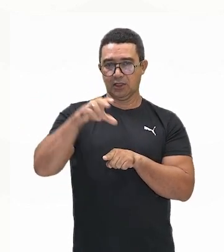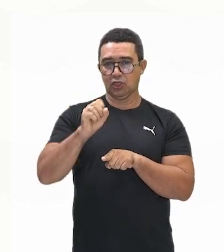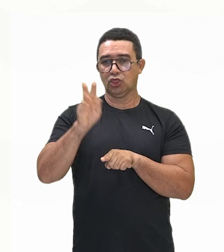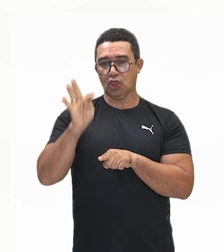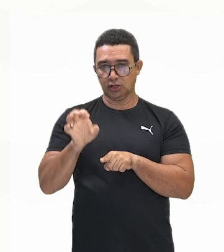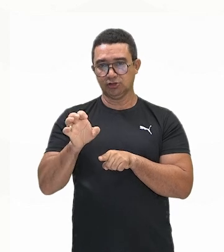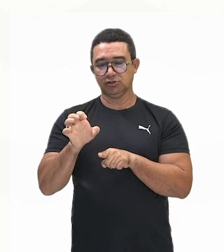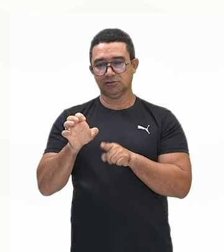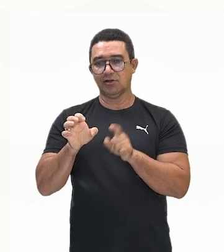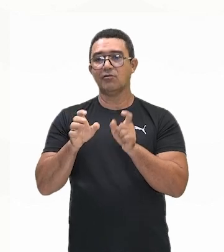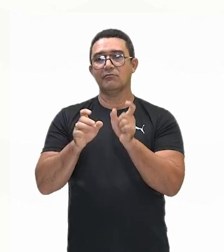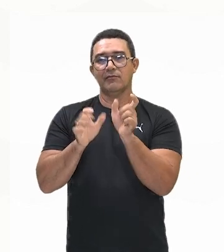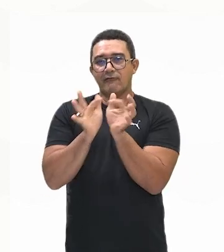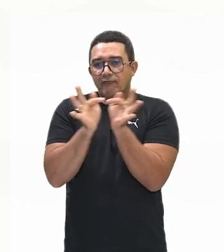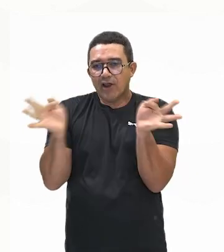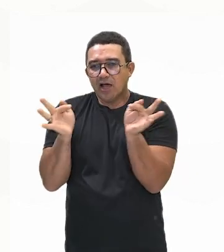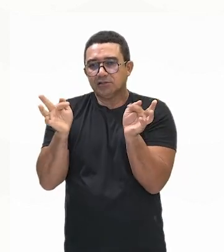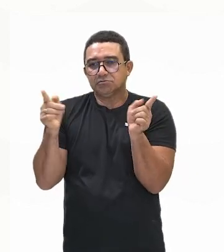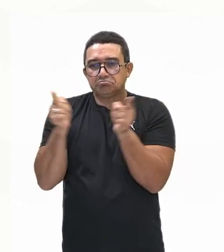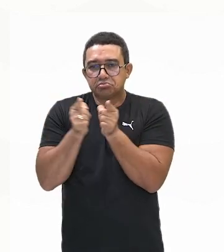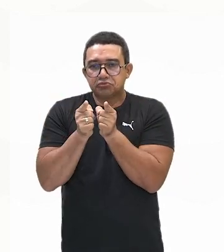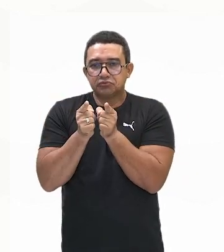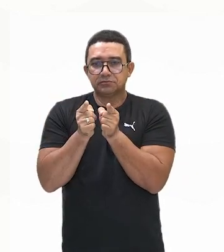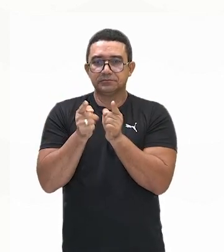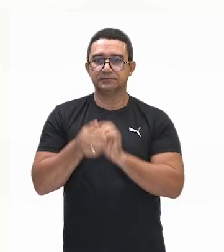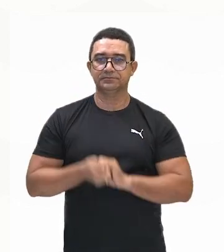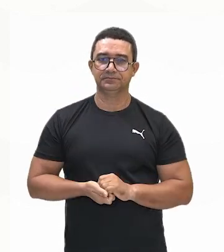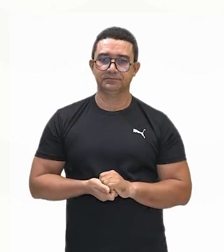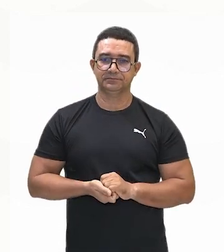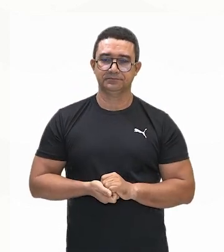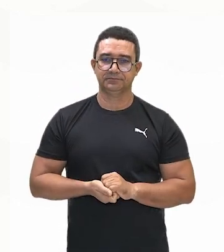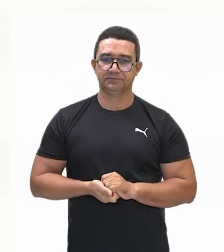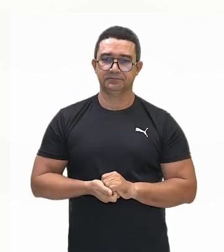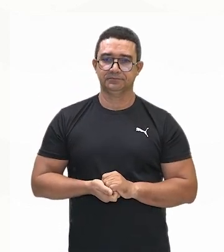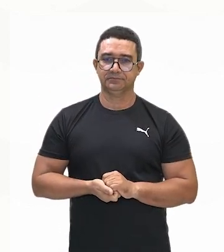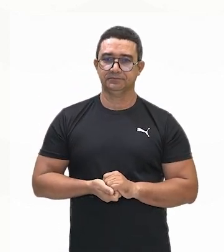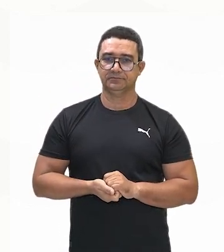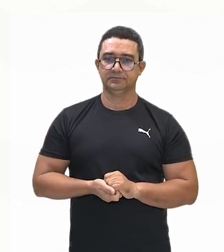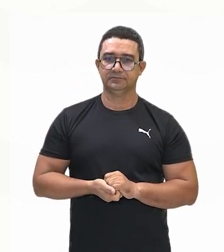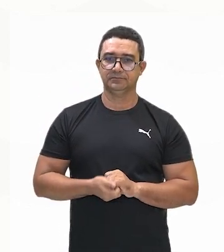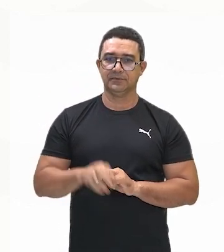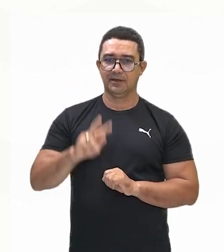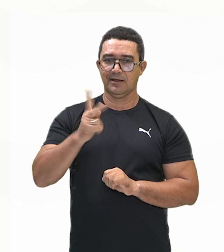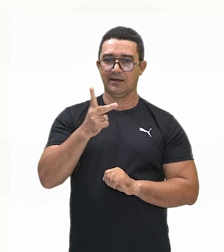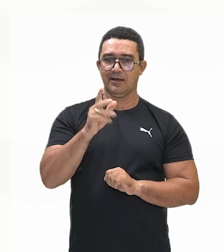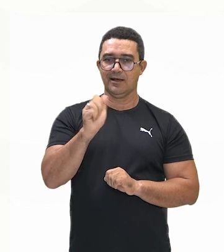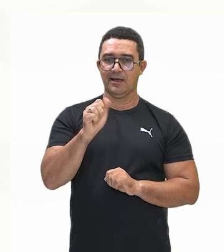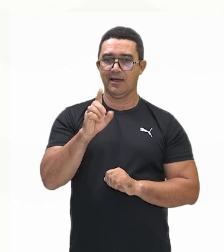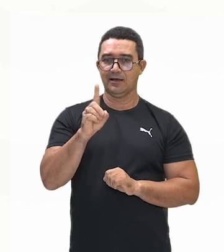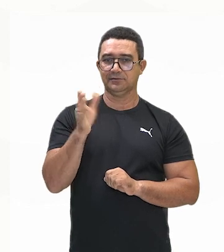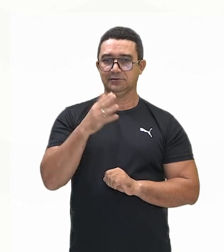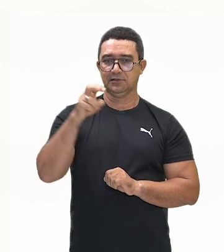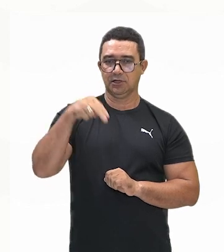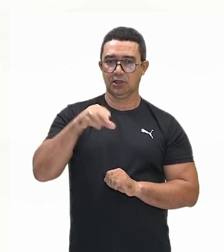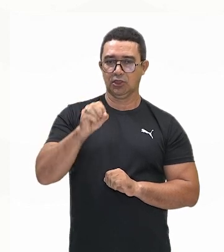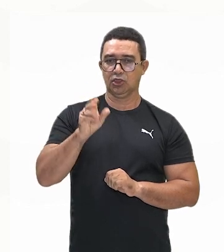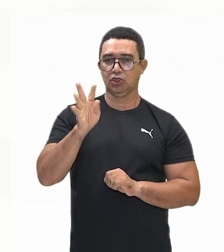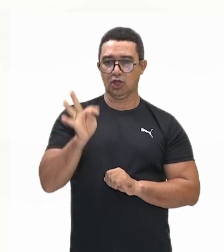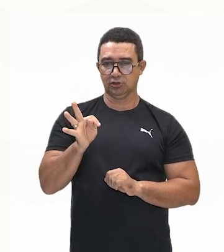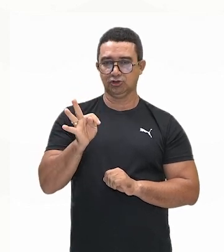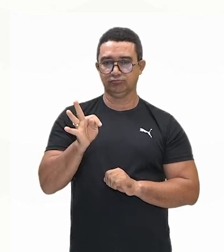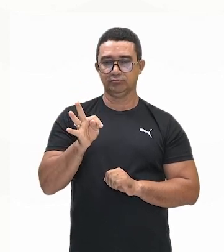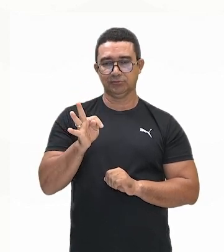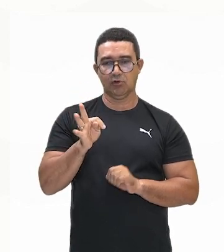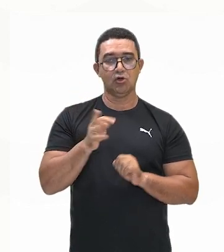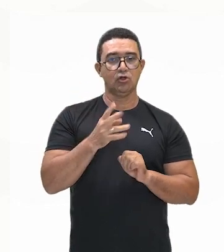Have not, não tinha. Aliás, não tem, né? Ele é presente, não tem. Had not, aqui é passado, não tinha. Eu tenho a